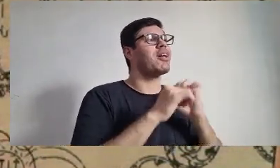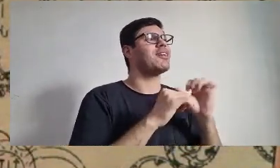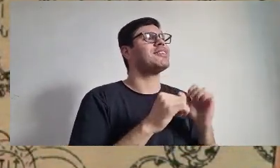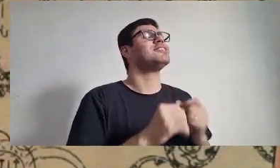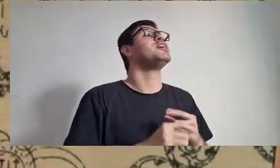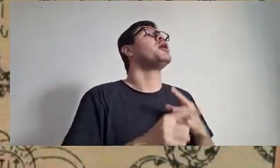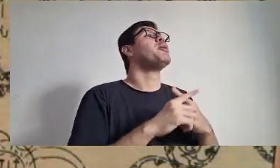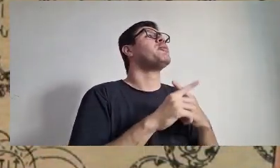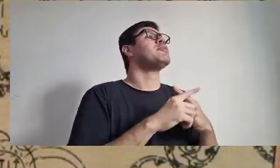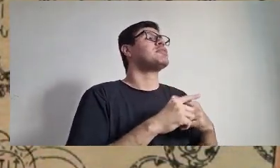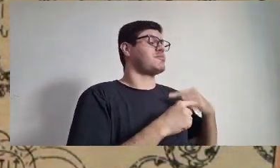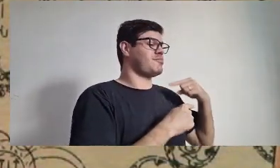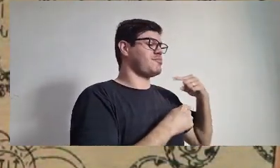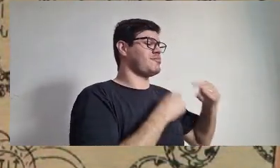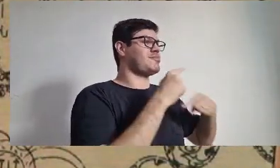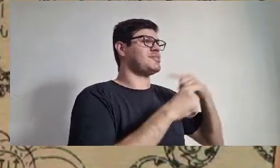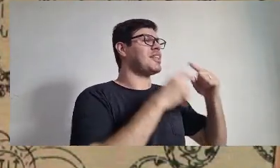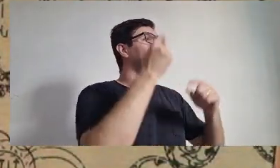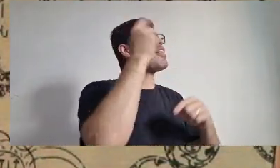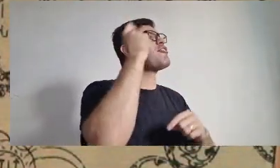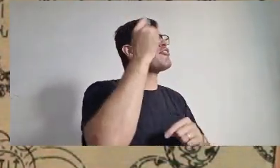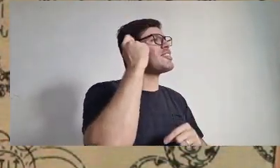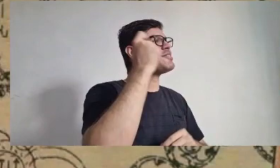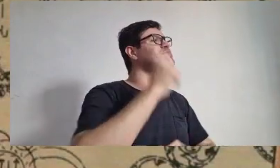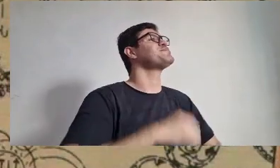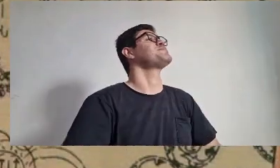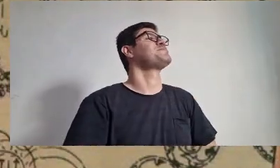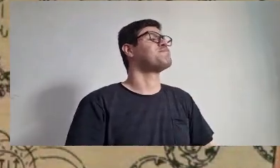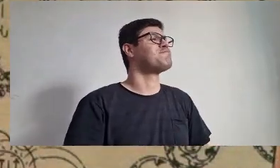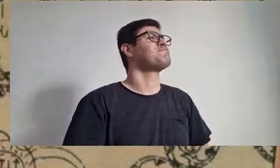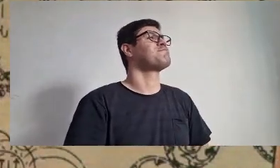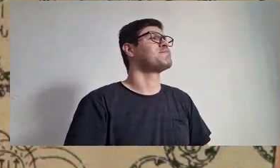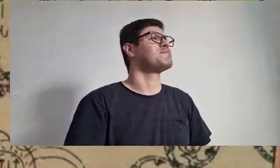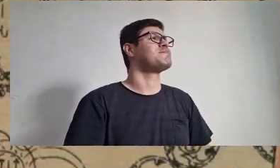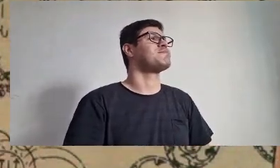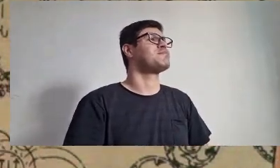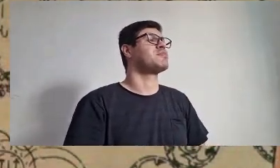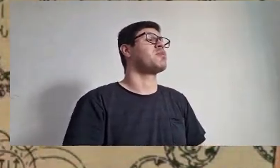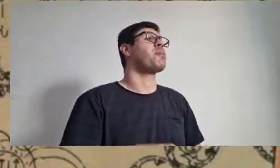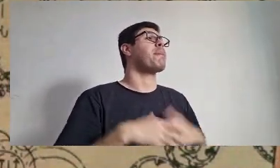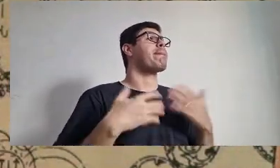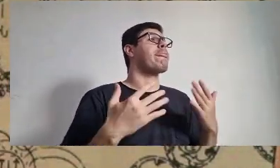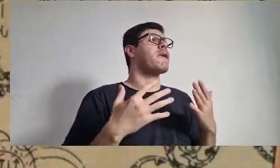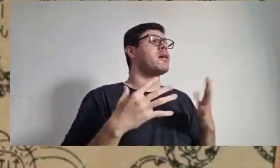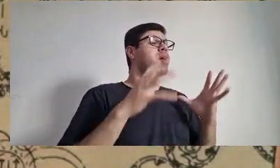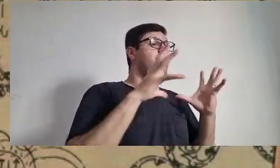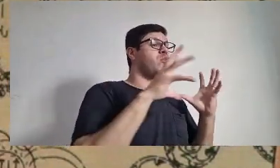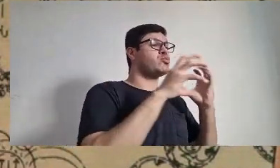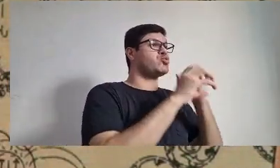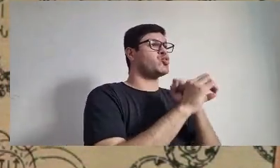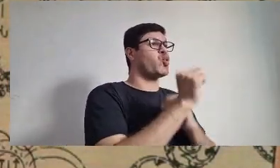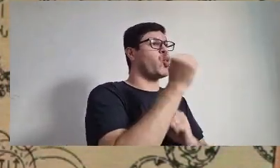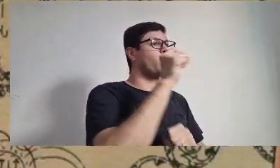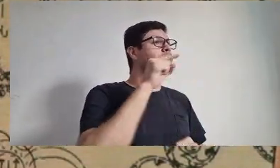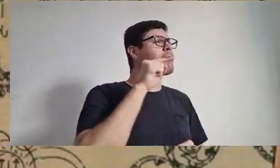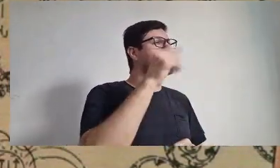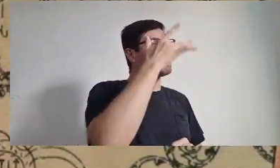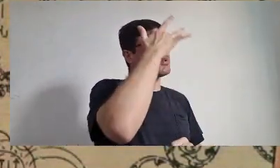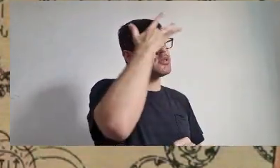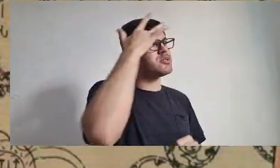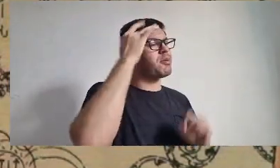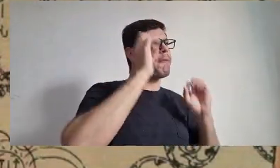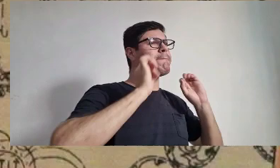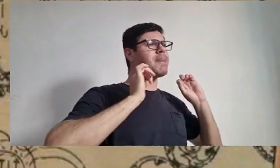Judá. Nós reunimos 8.000 pessoas no ginásio de esportes. E neste ano o número